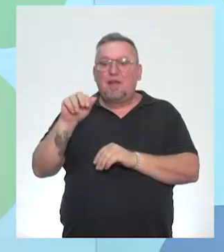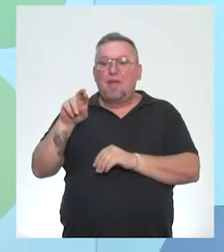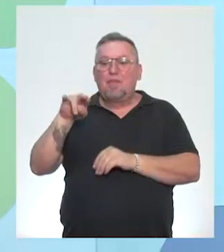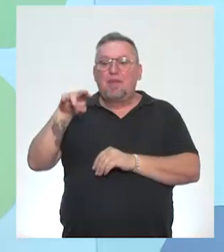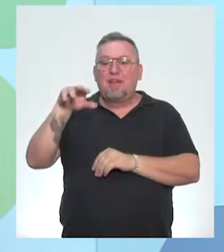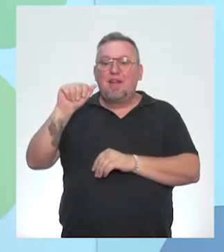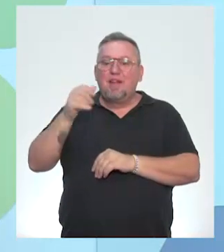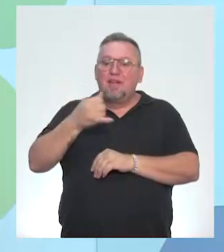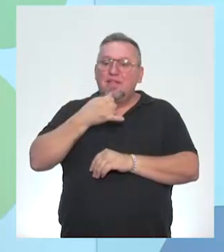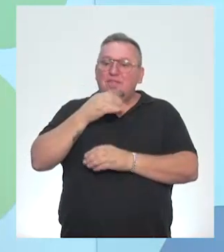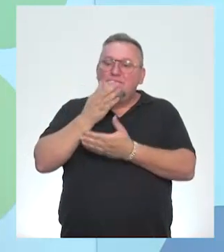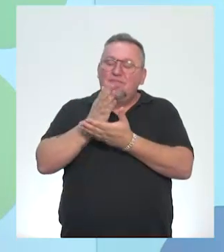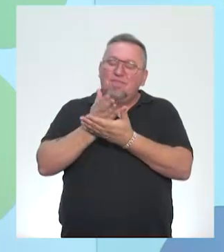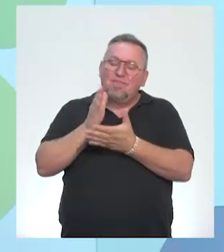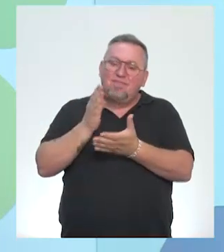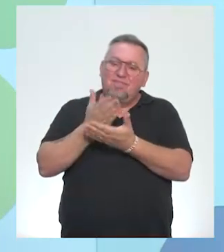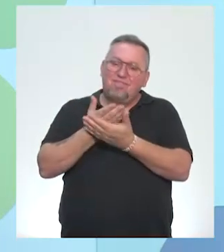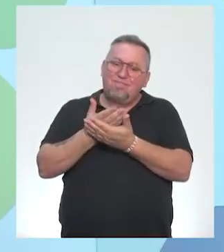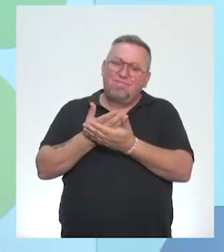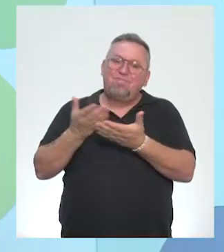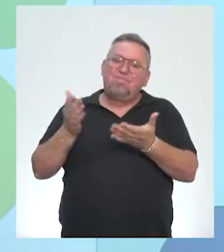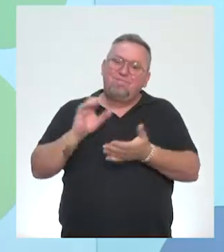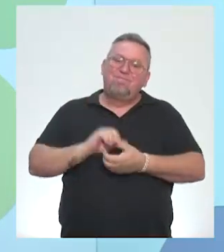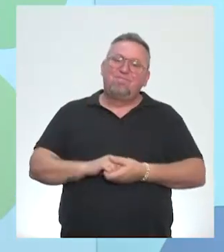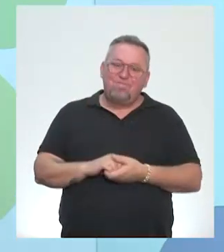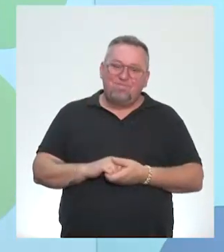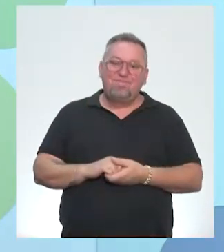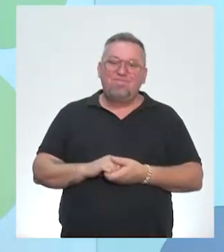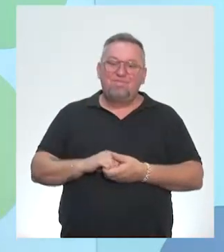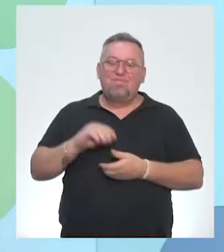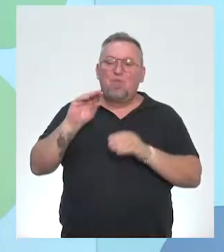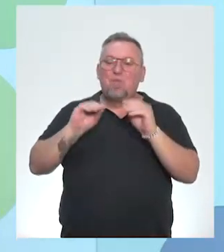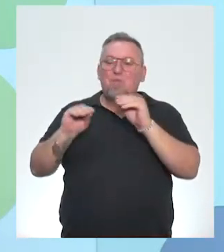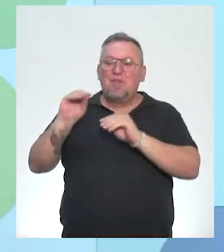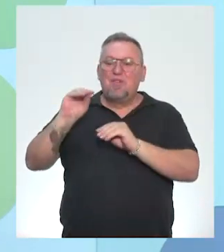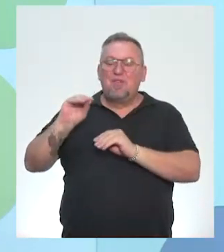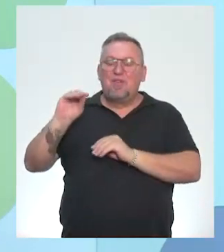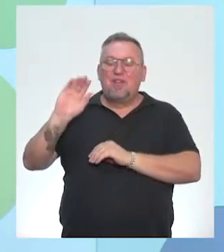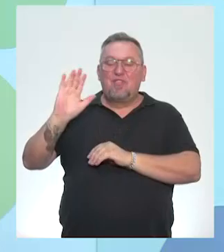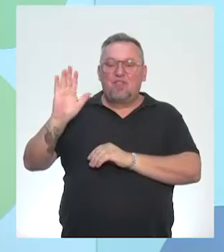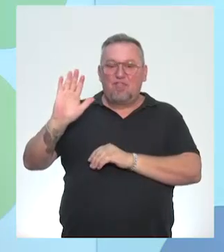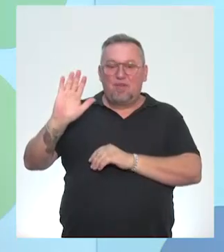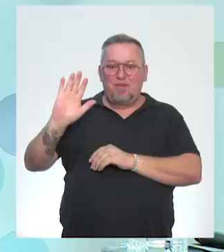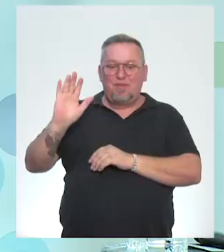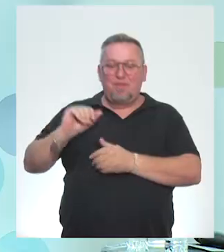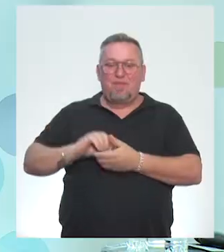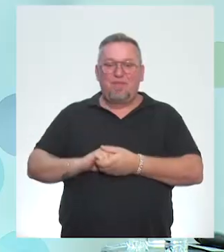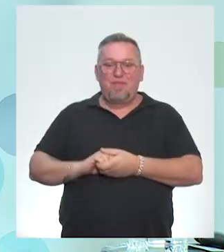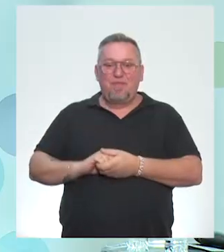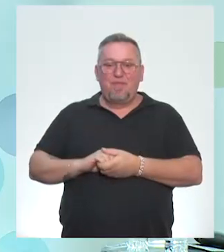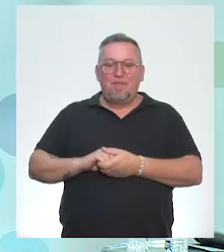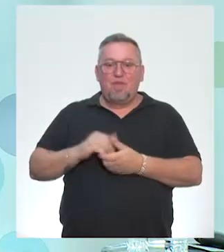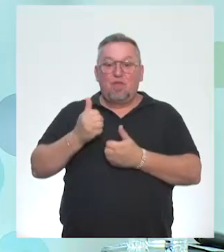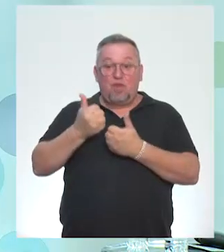ficou triste que a aula acabou. Oh. Aula boa acaba rápido, né, gente? Um beijo, até a próxima e muito obrigada. Valeu, nosso